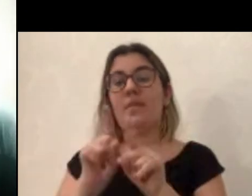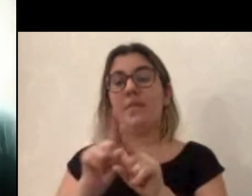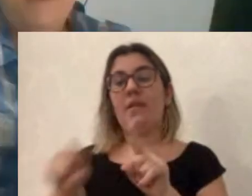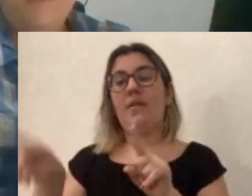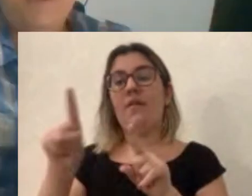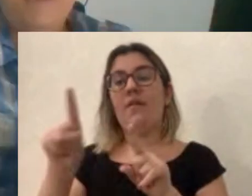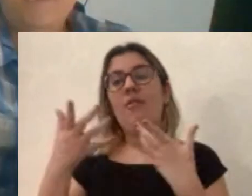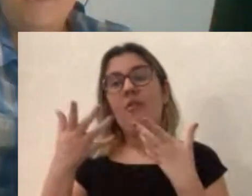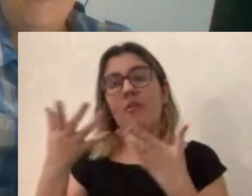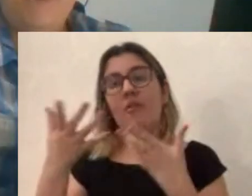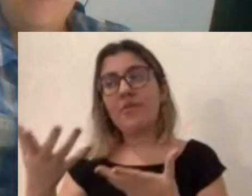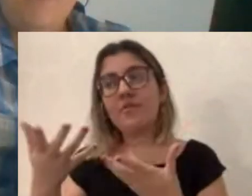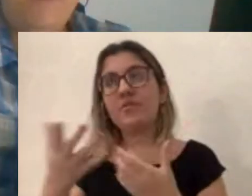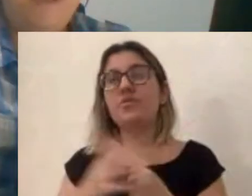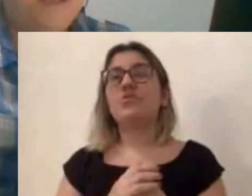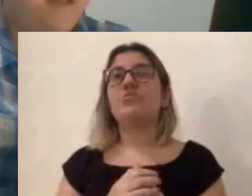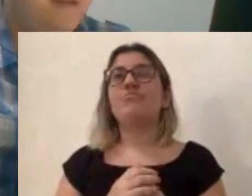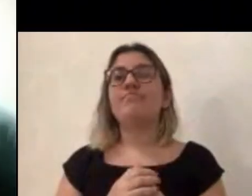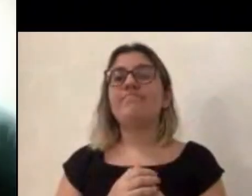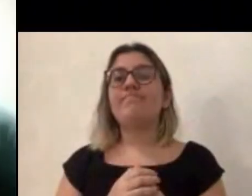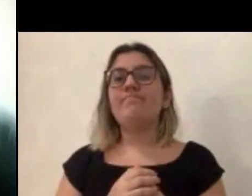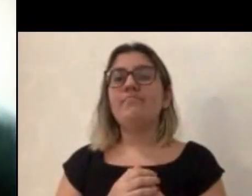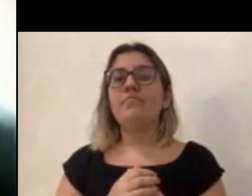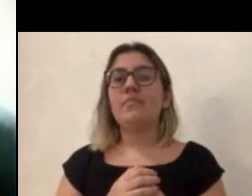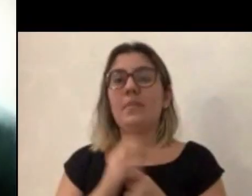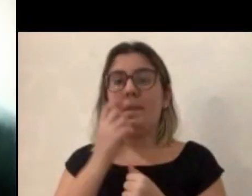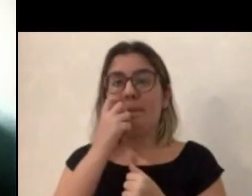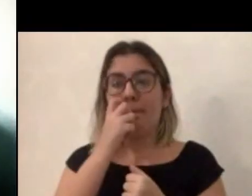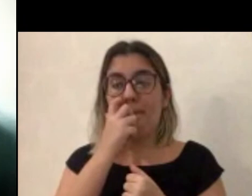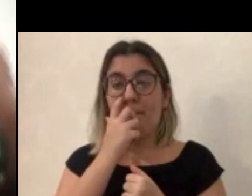Deixa eu agradecer também o convite.